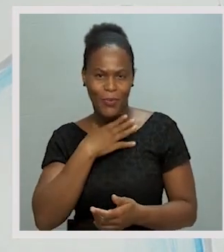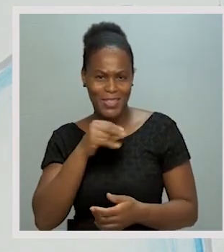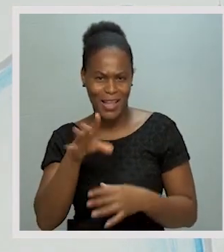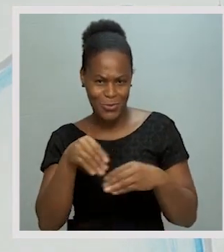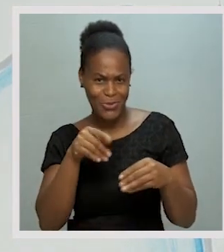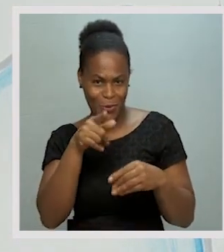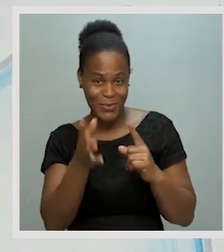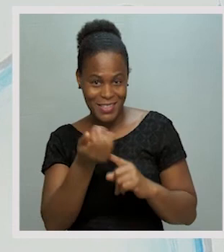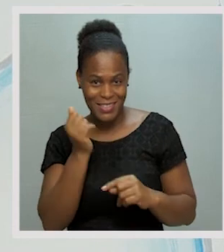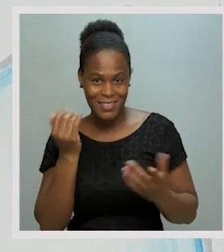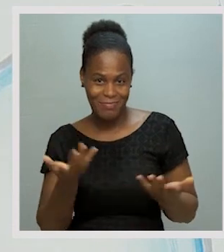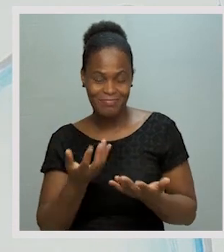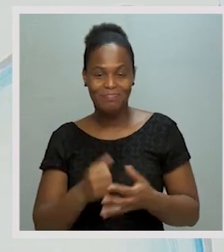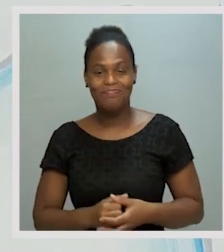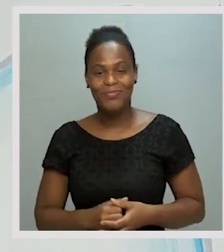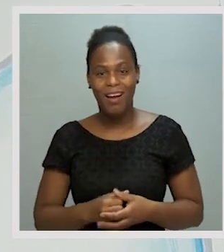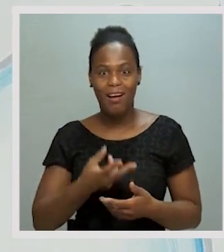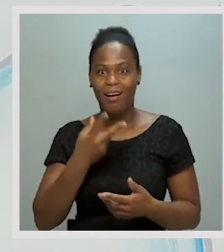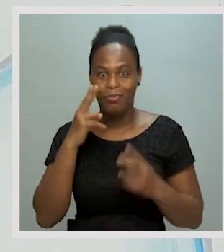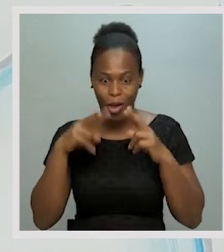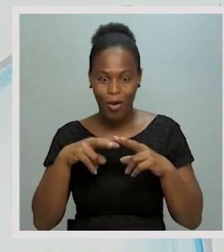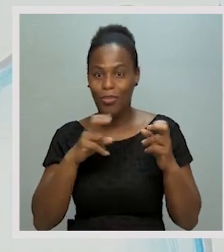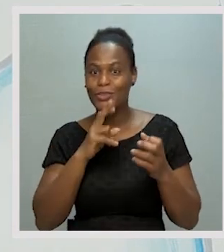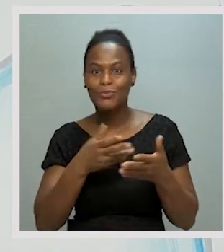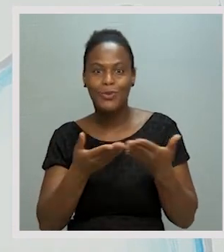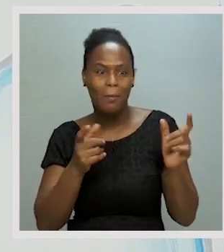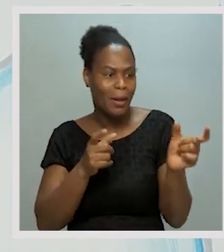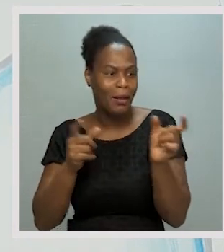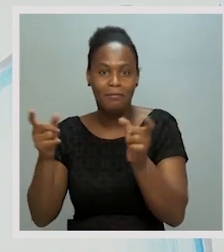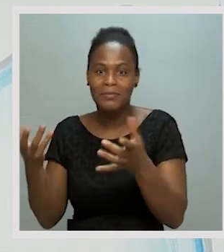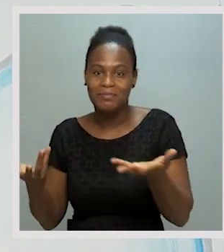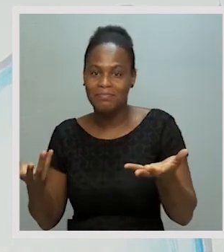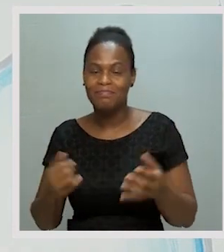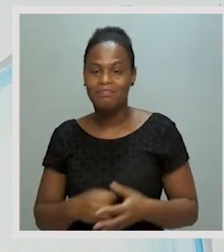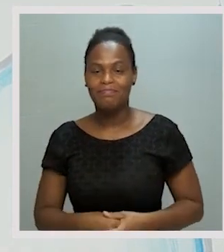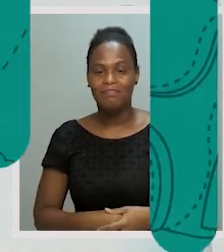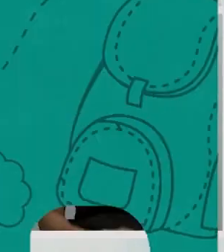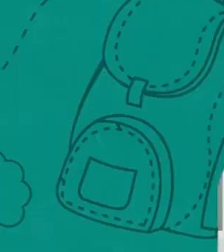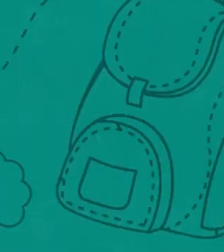Gostaram? Conseguiram? Decifrar as palavrinhas.